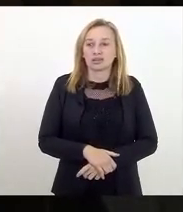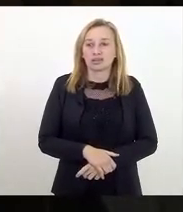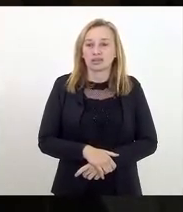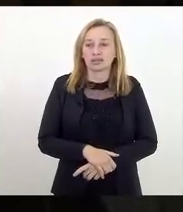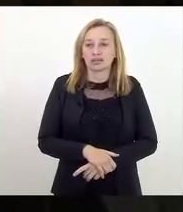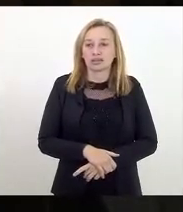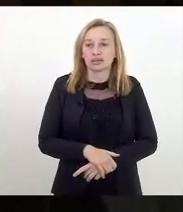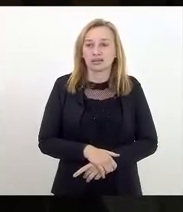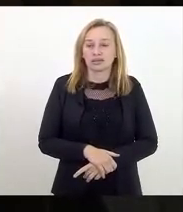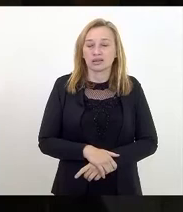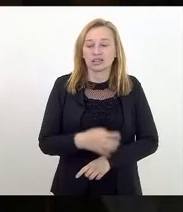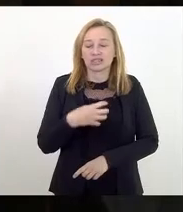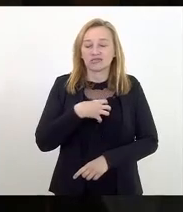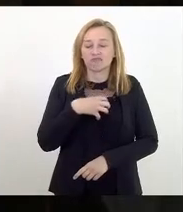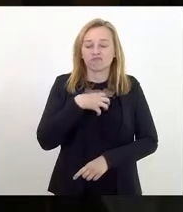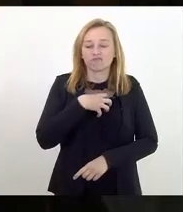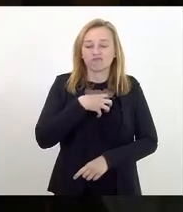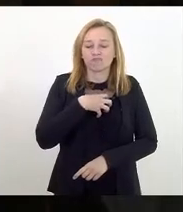precinto